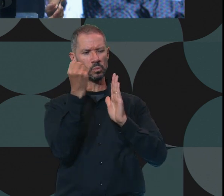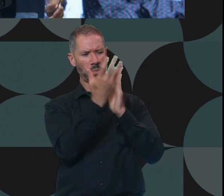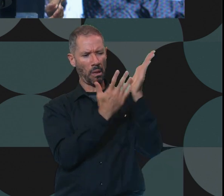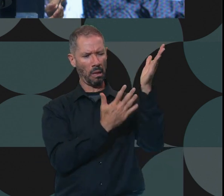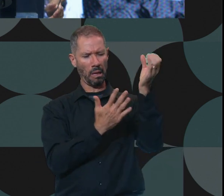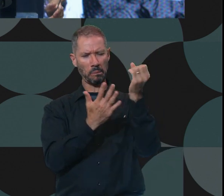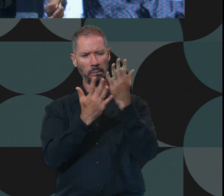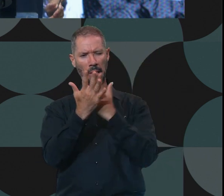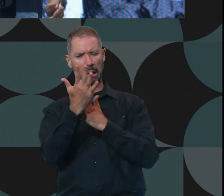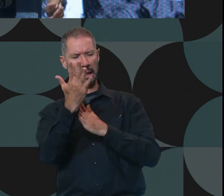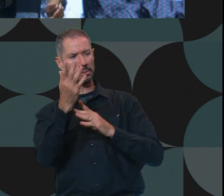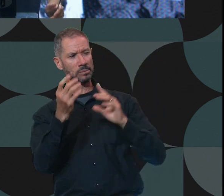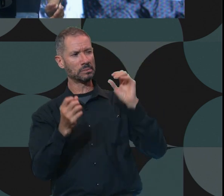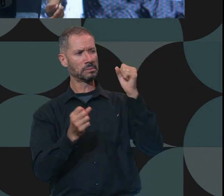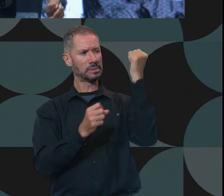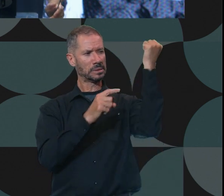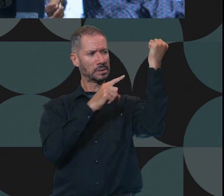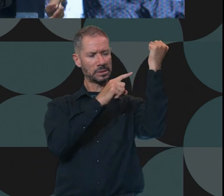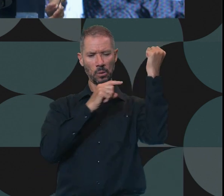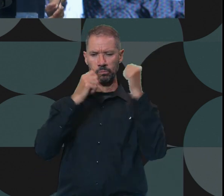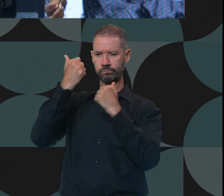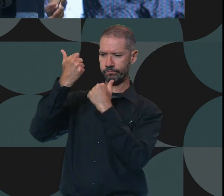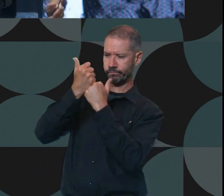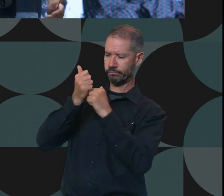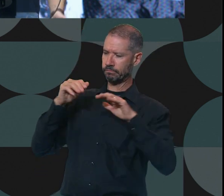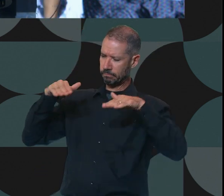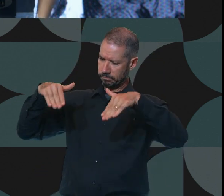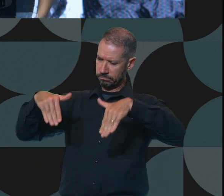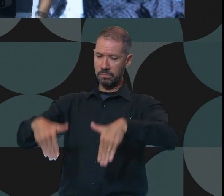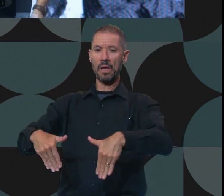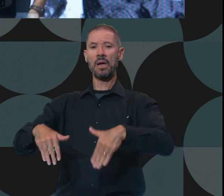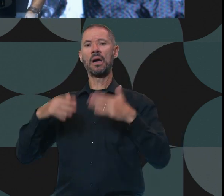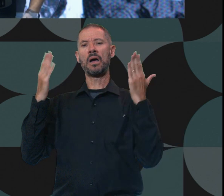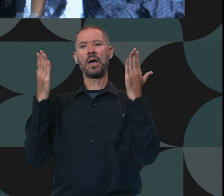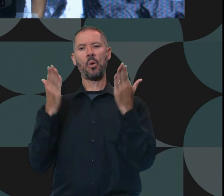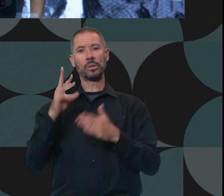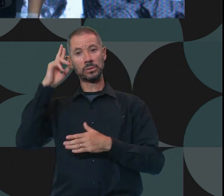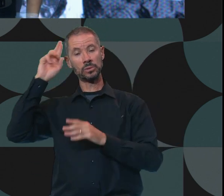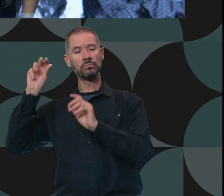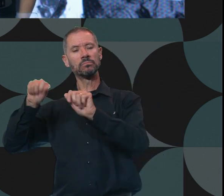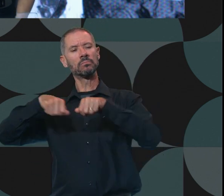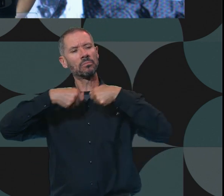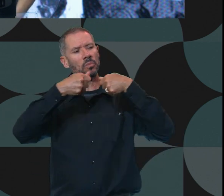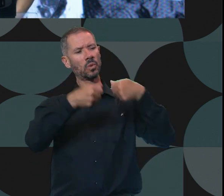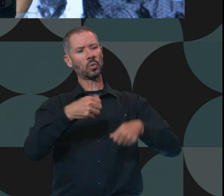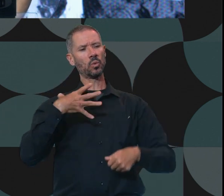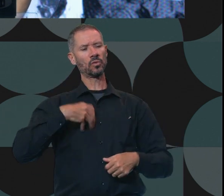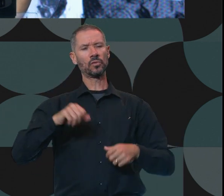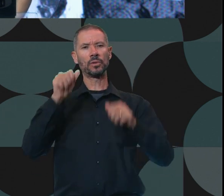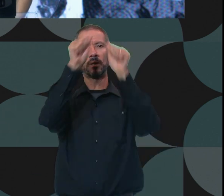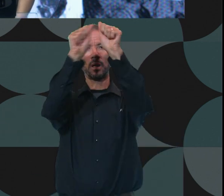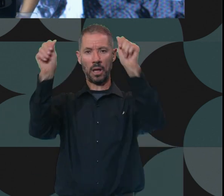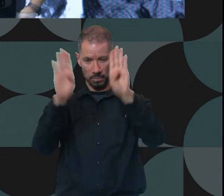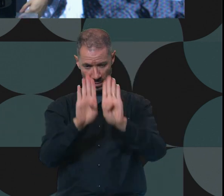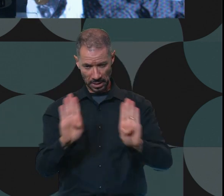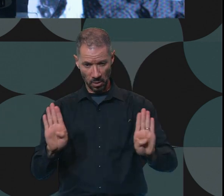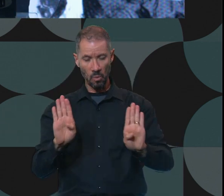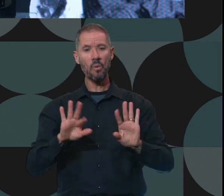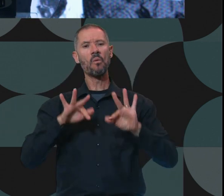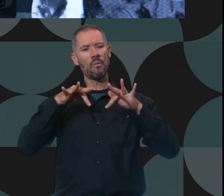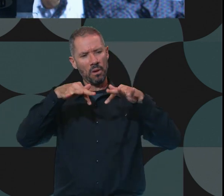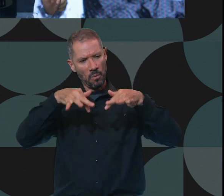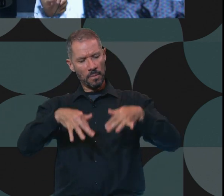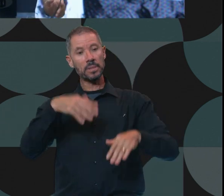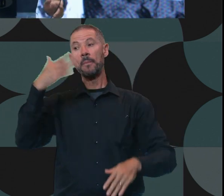Saul. Você roubou o trono, e agora o Senhor entregou a seu filho Absalão. Finalmente,